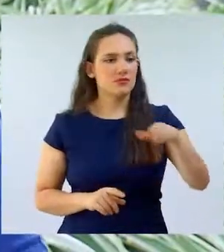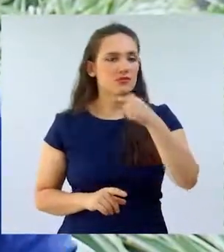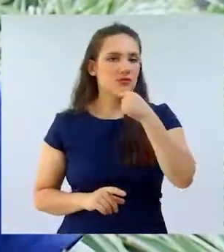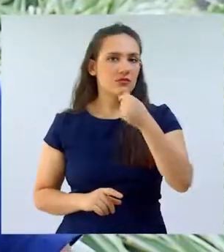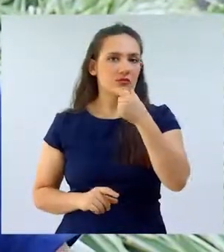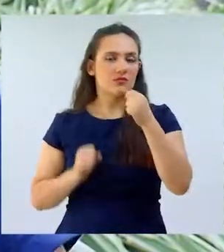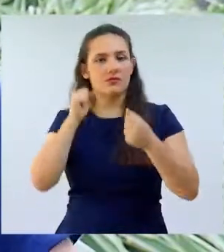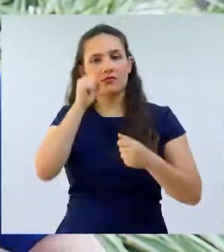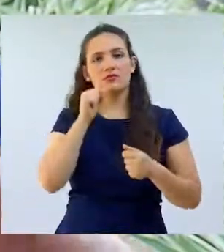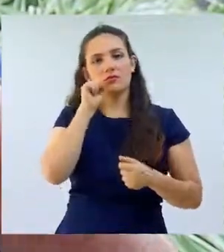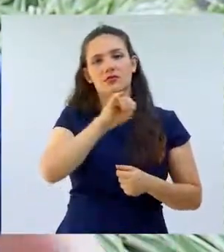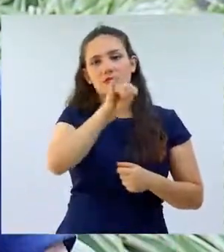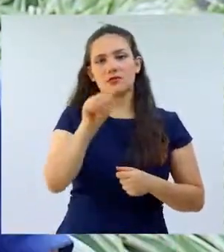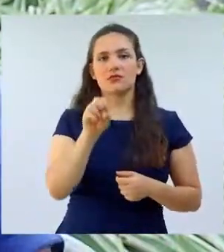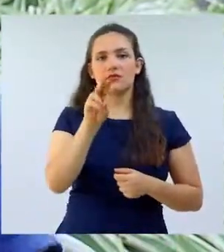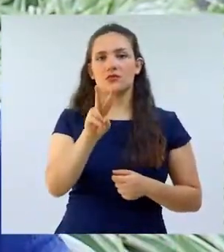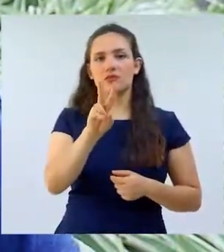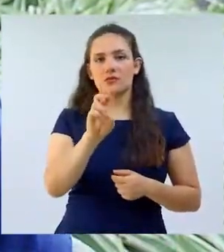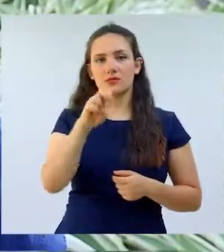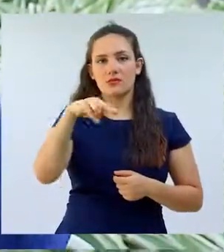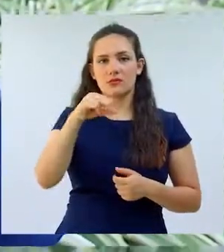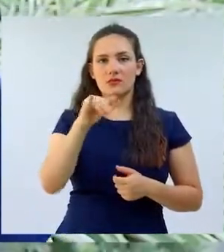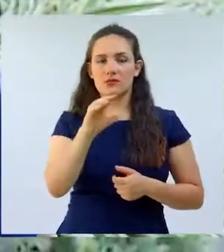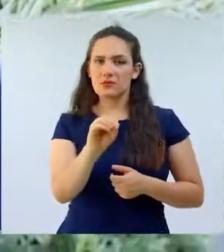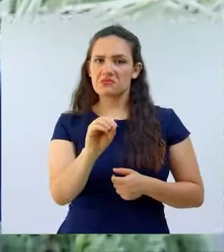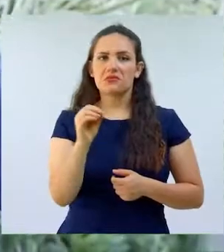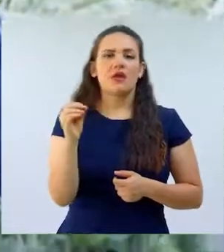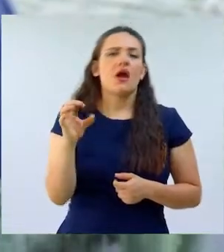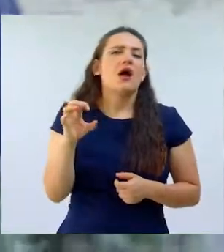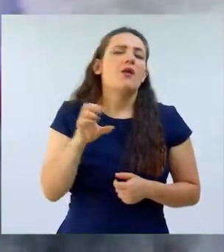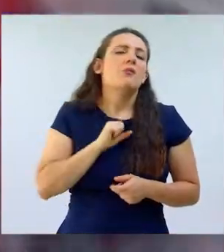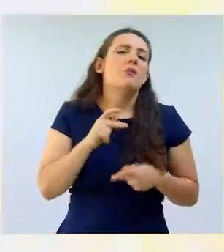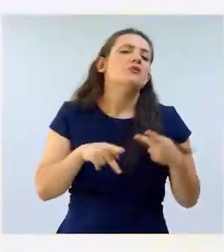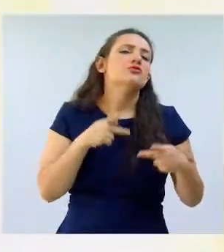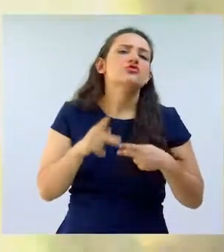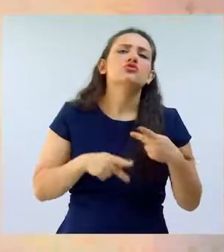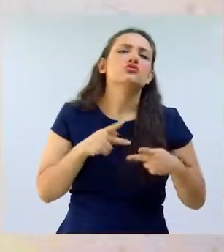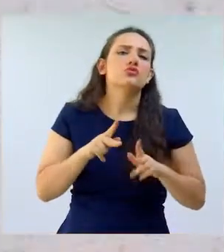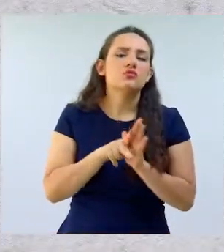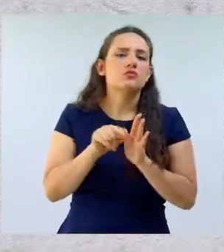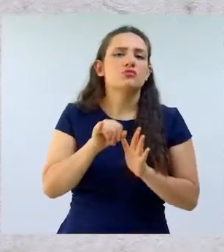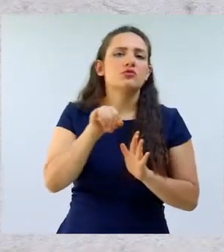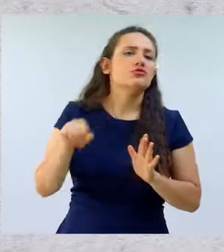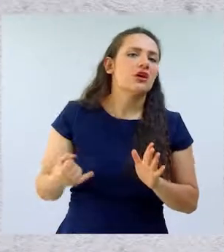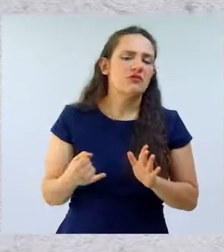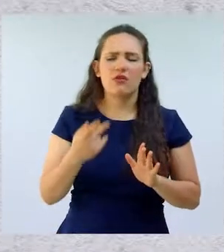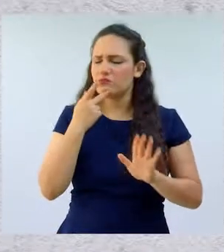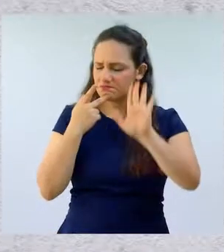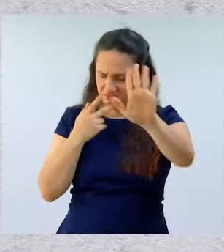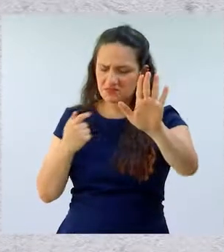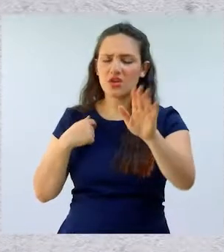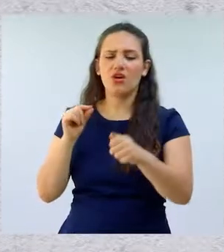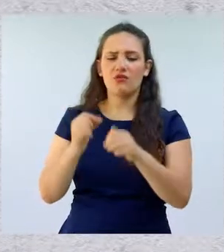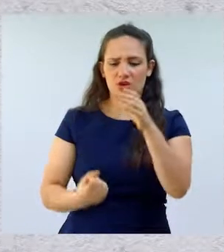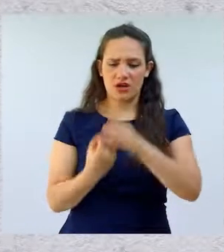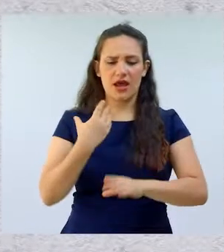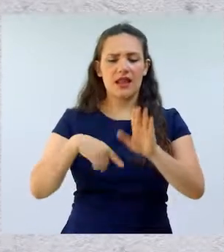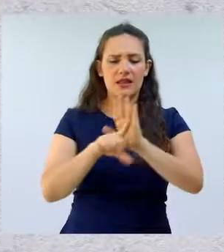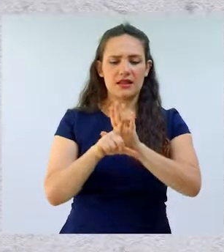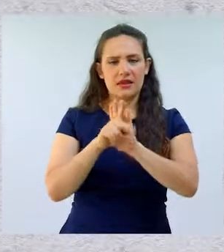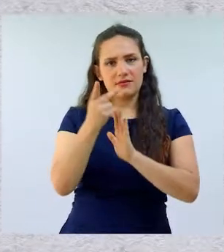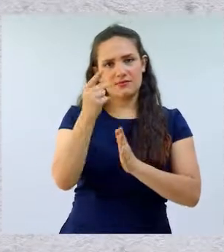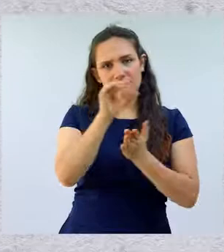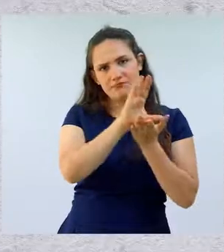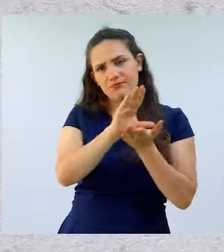aí o Juvencio se apaixonou pelo projeto e começou a colocar uma emenda parlamentar dele para fazer o projeto em Bonito, porque ele também é uma cidade